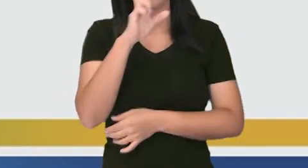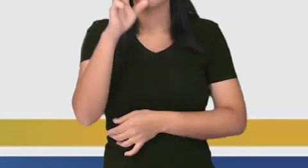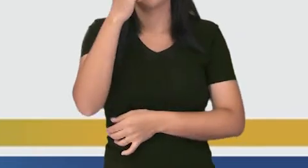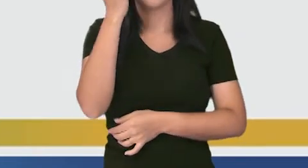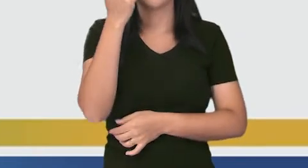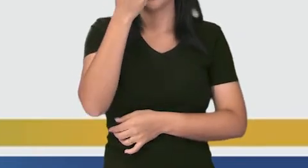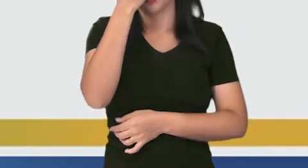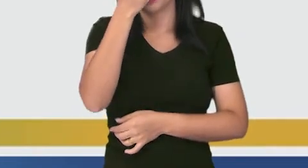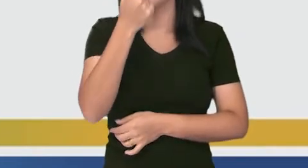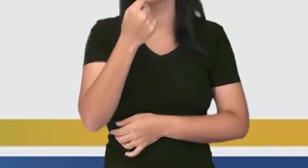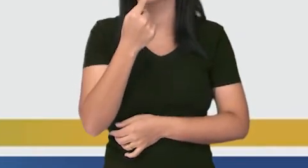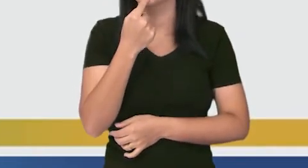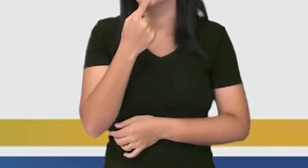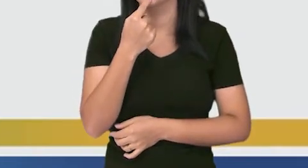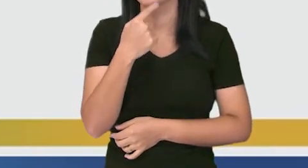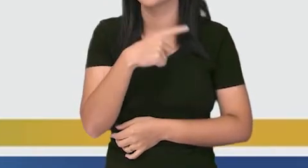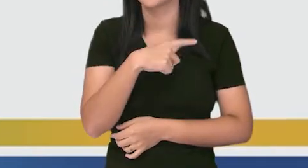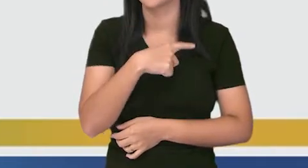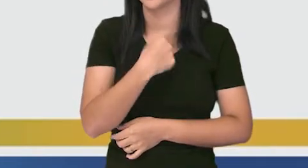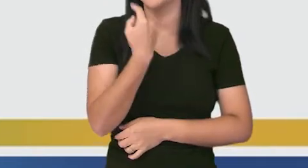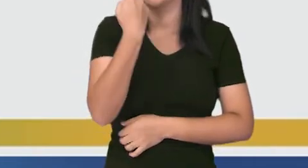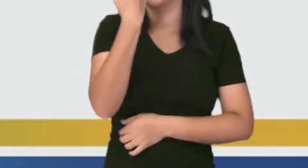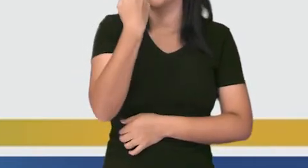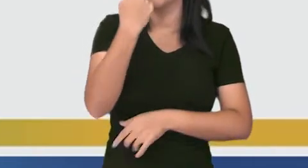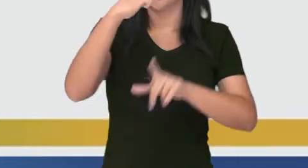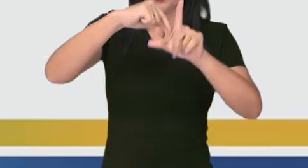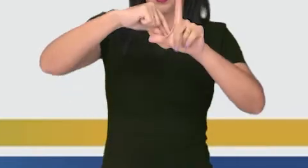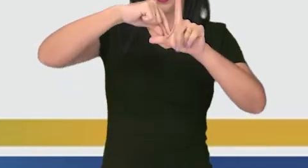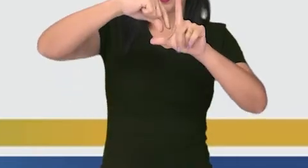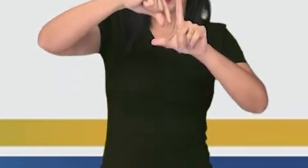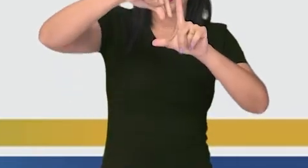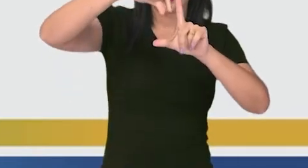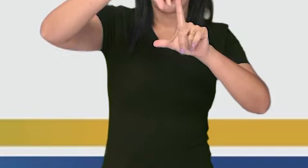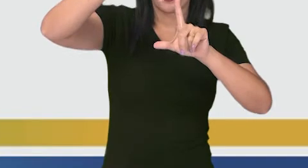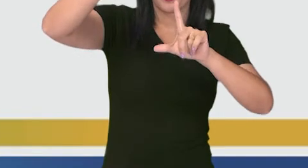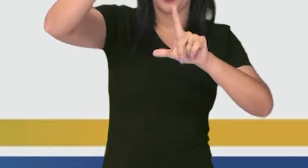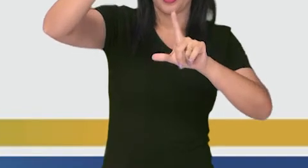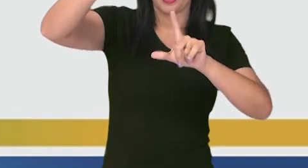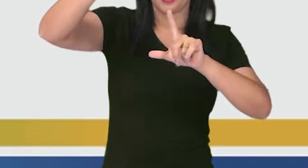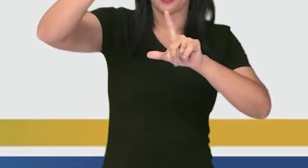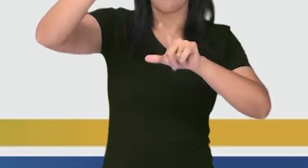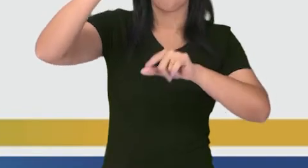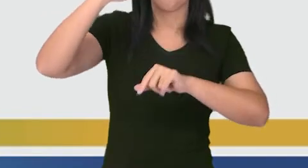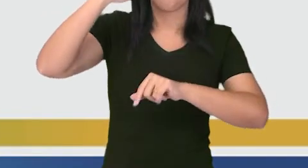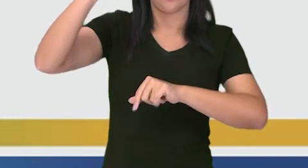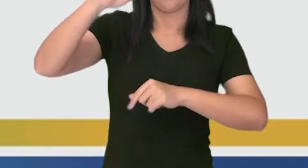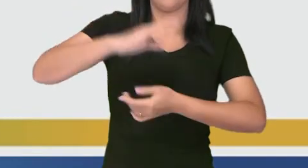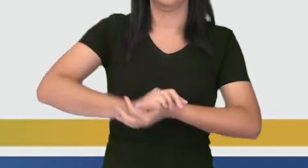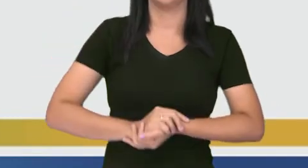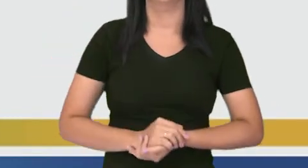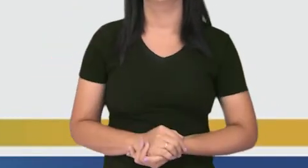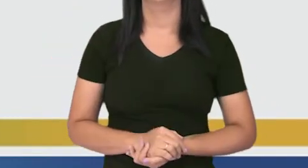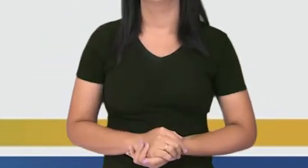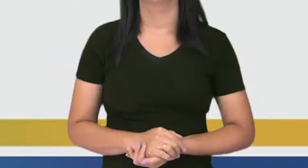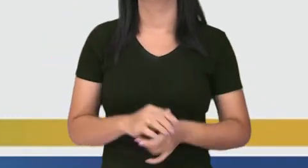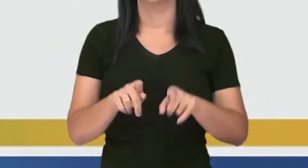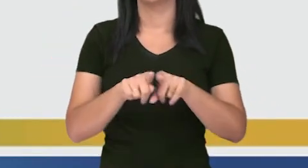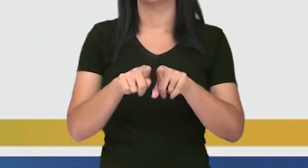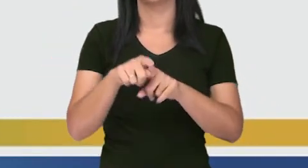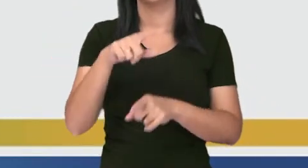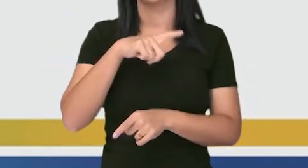no desenho que ele vai ter um ele é grande Ele é o ponto e